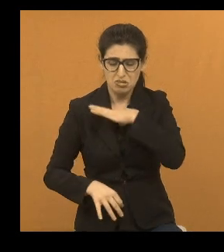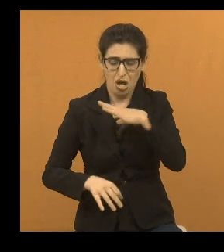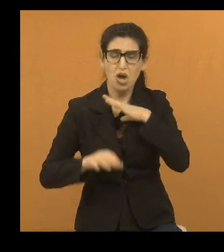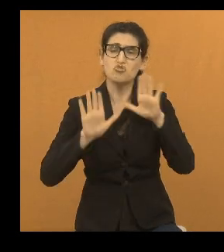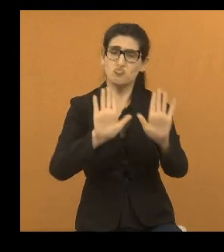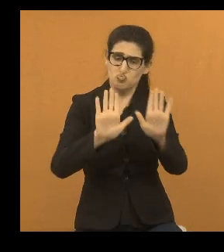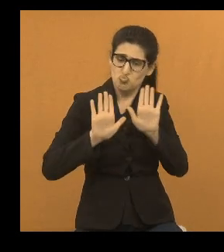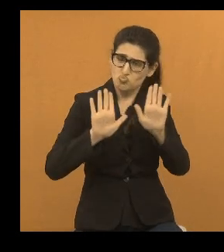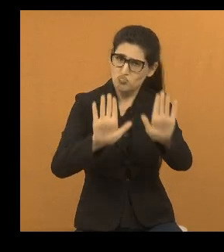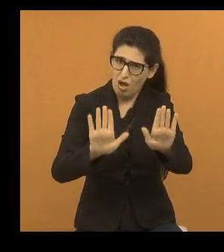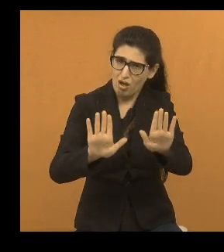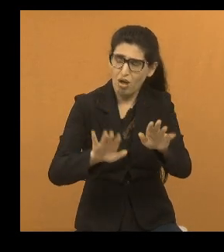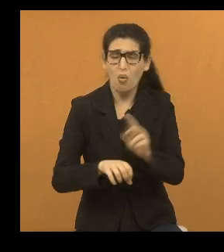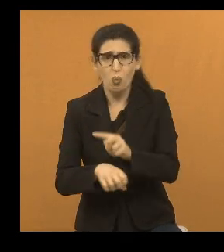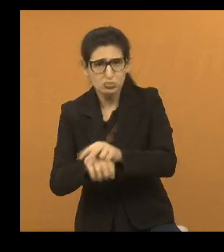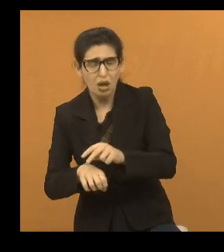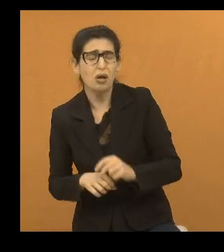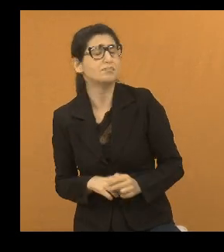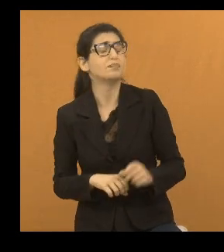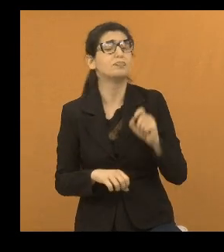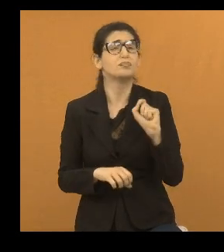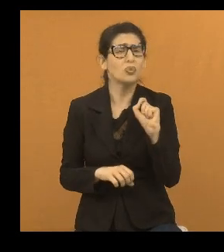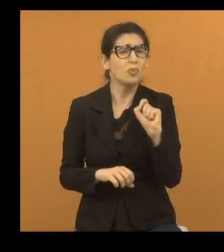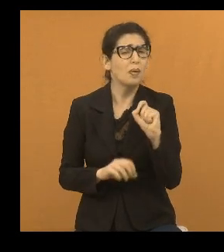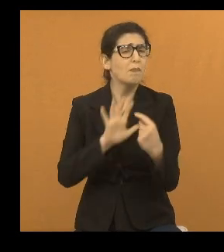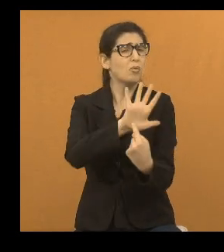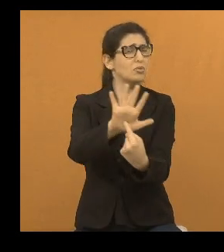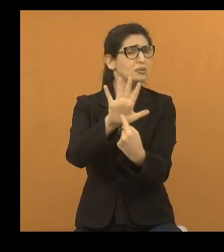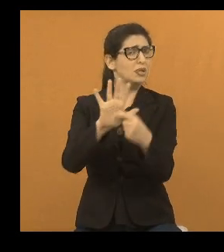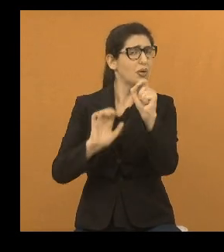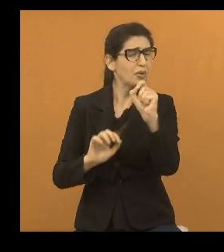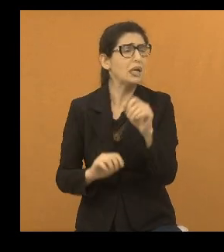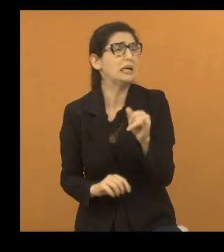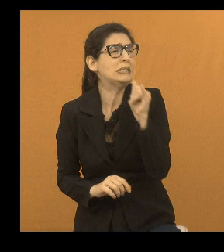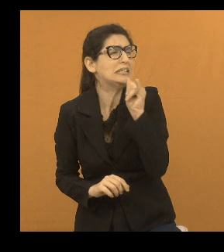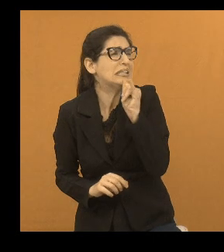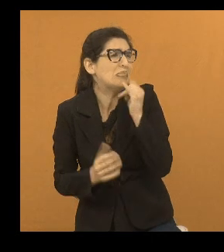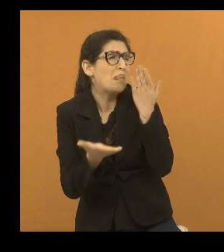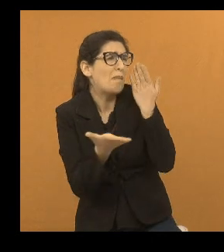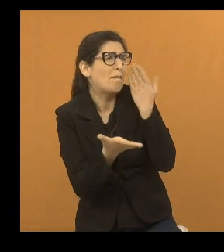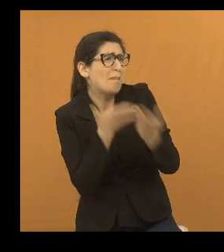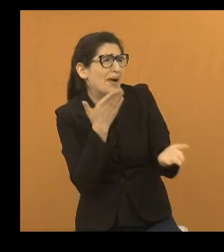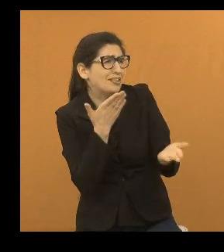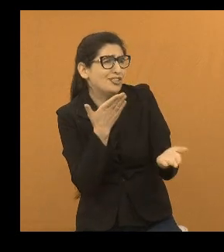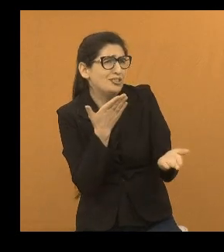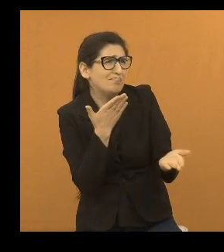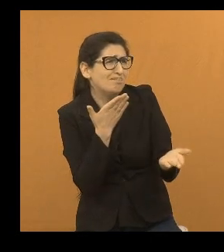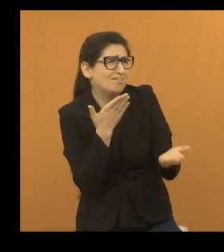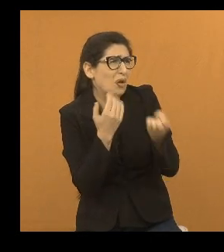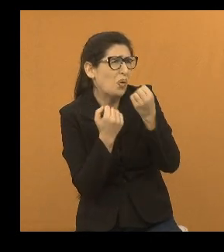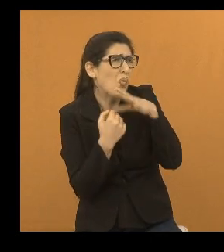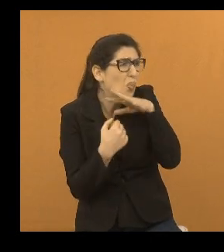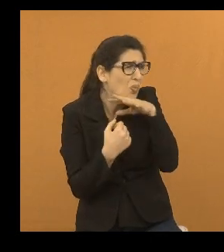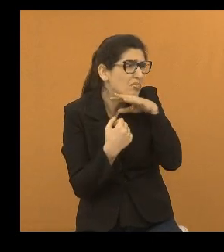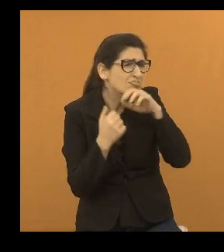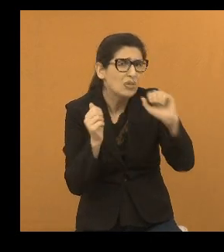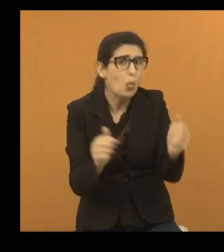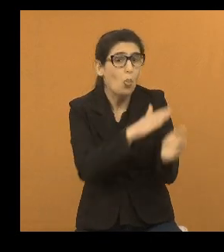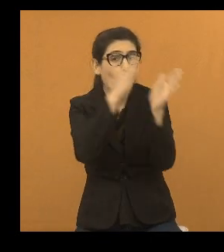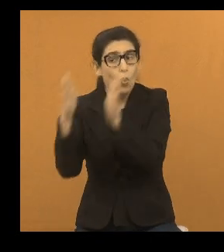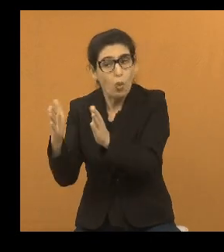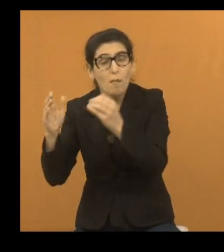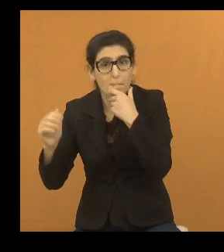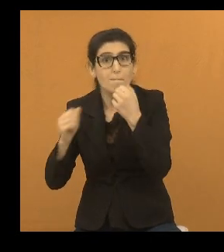que, mesmo que alguém considere que possa perder por um lado ou ganhar por outro, essas propostas têm que